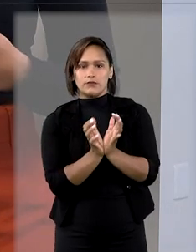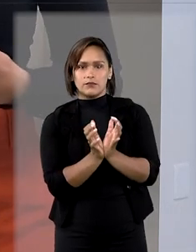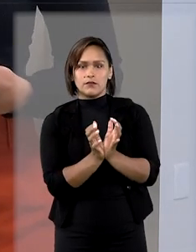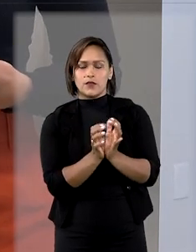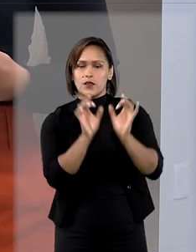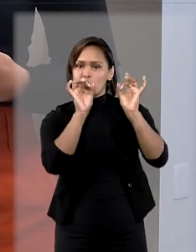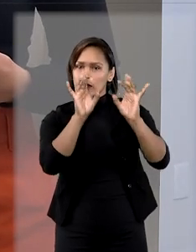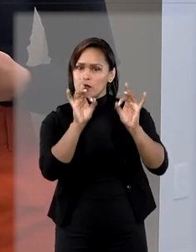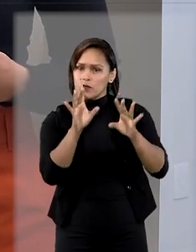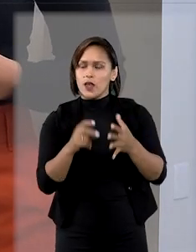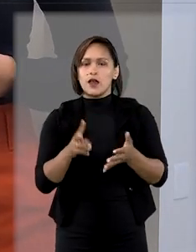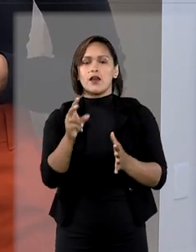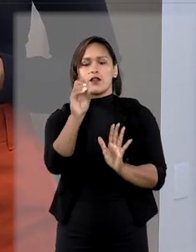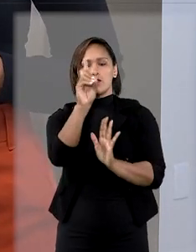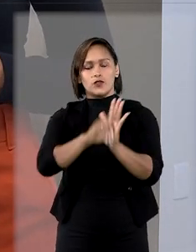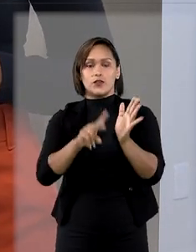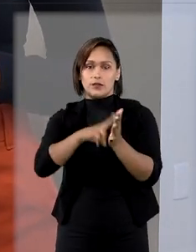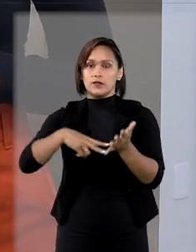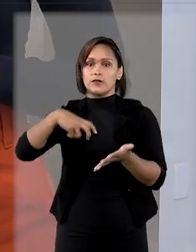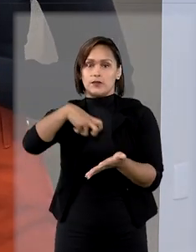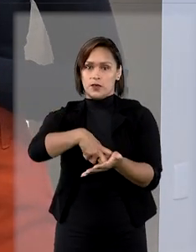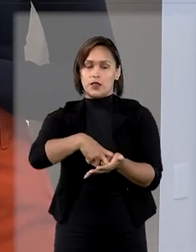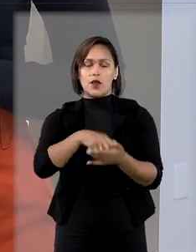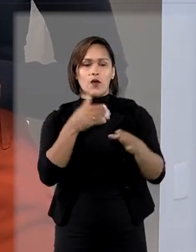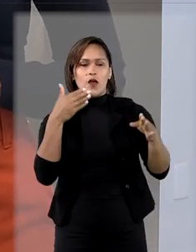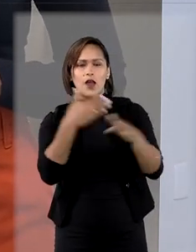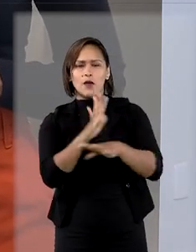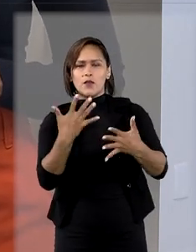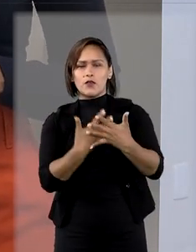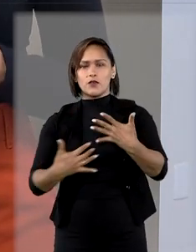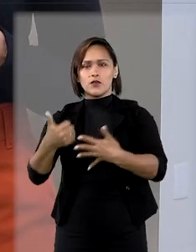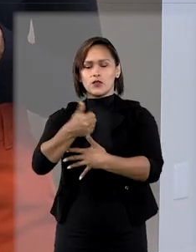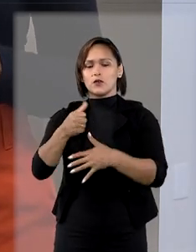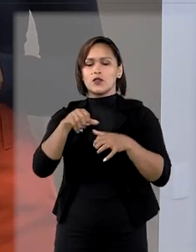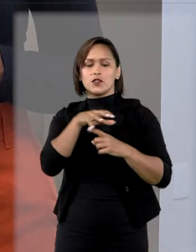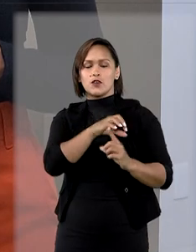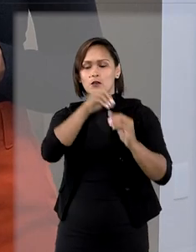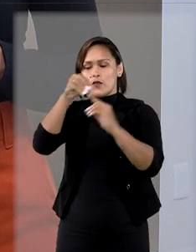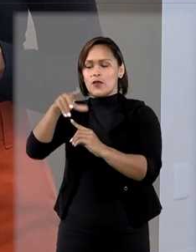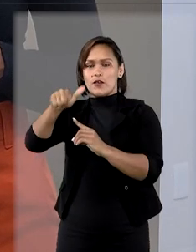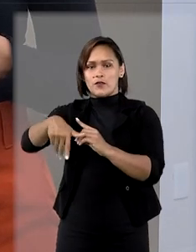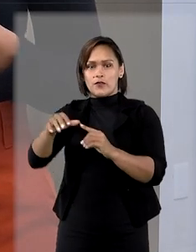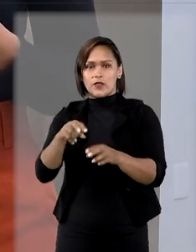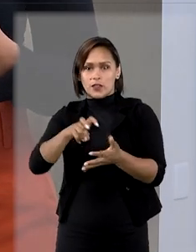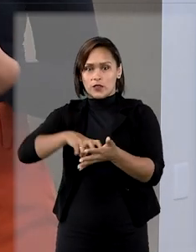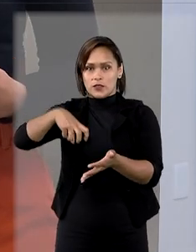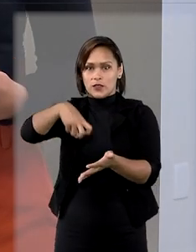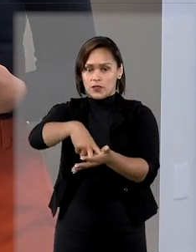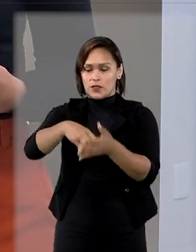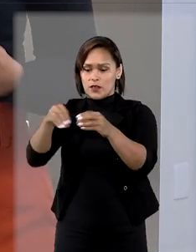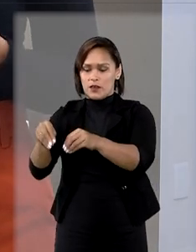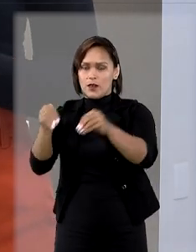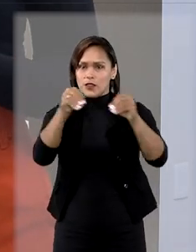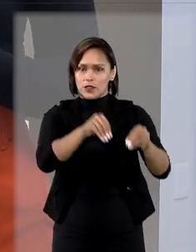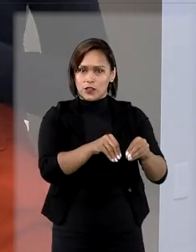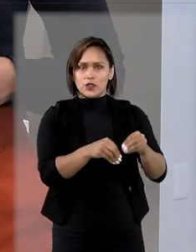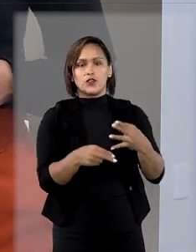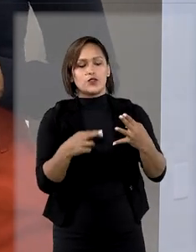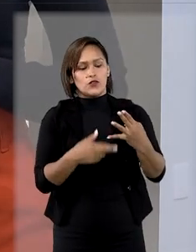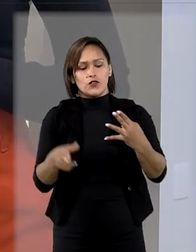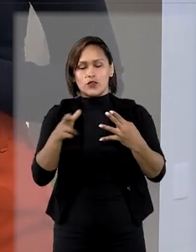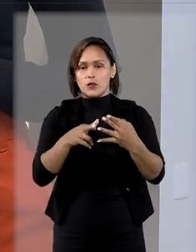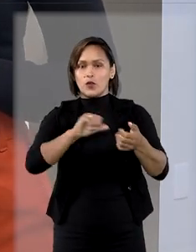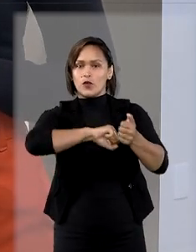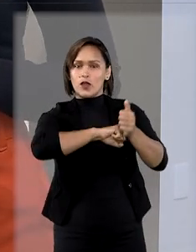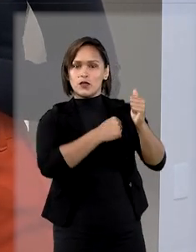sessão, especializada em direito penal, aprovou súmula sobre os efeitos de sentença superveniente em pedido